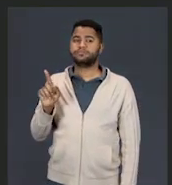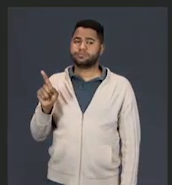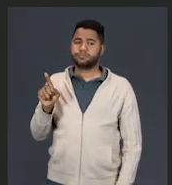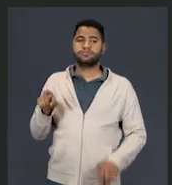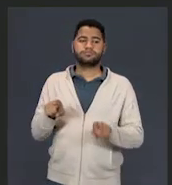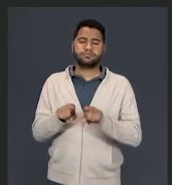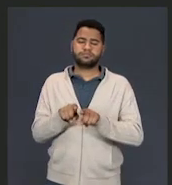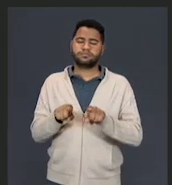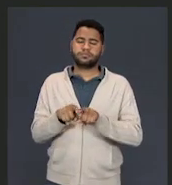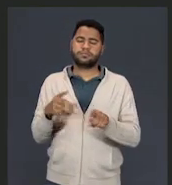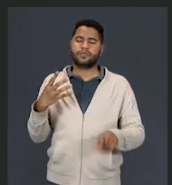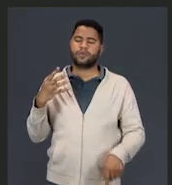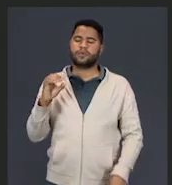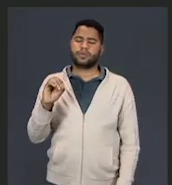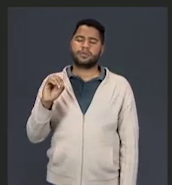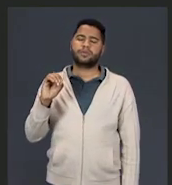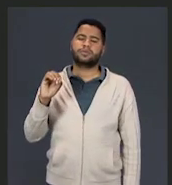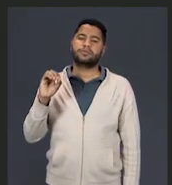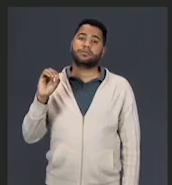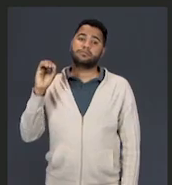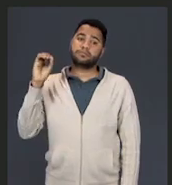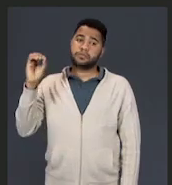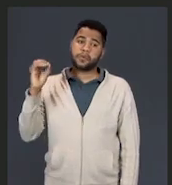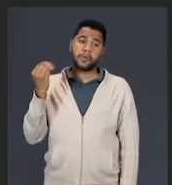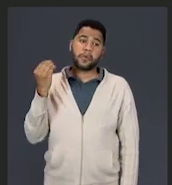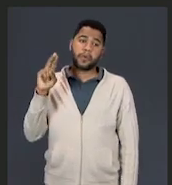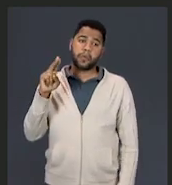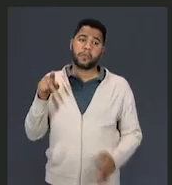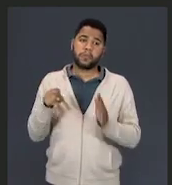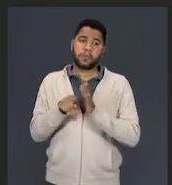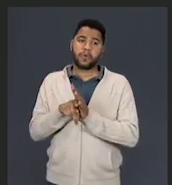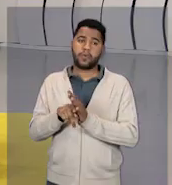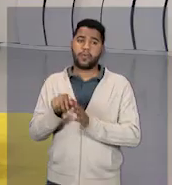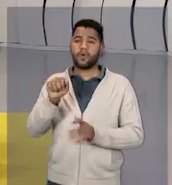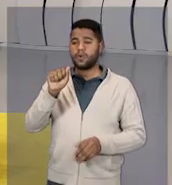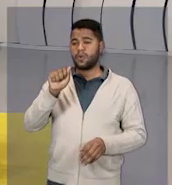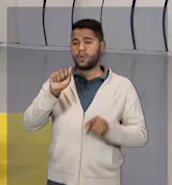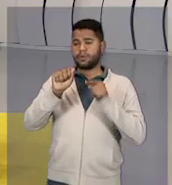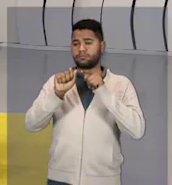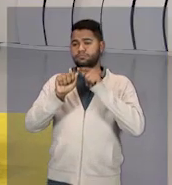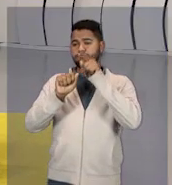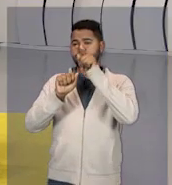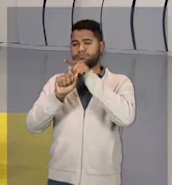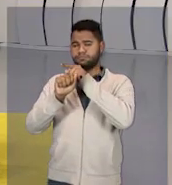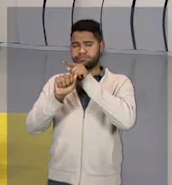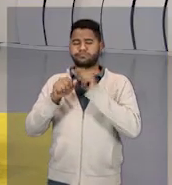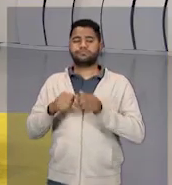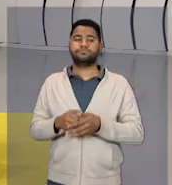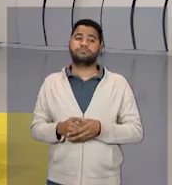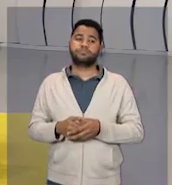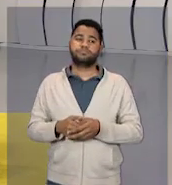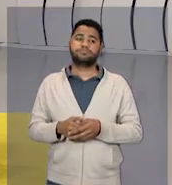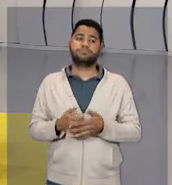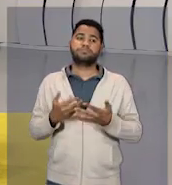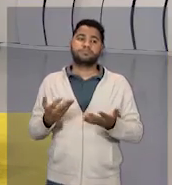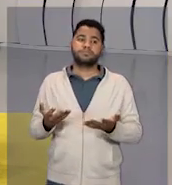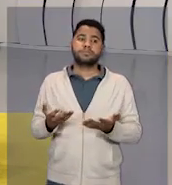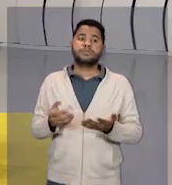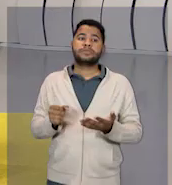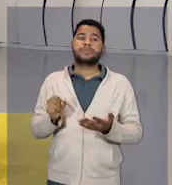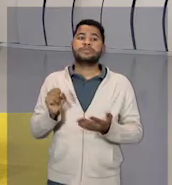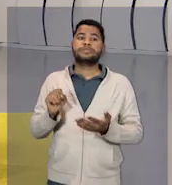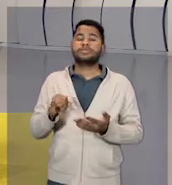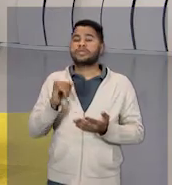tem 40 graus. Ou então a letra do vértice, que no caso aqui é o nosso A. Então, o A com acento circunflexo. Aí, se fosse